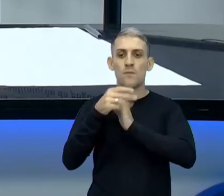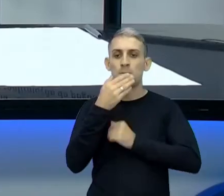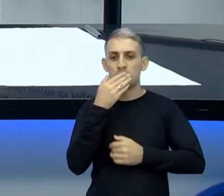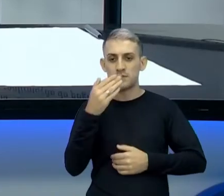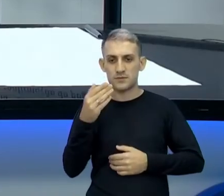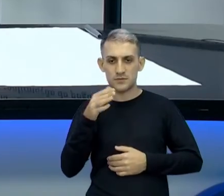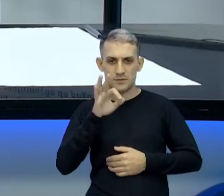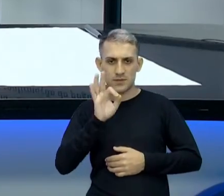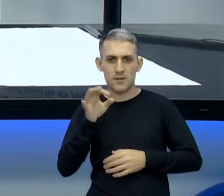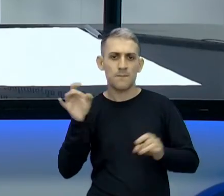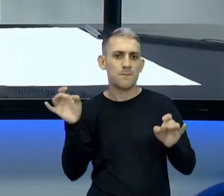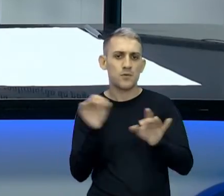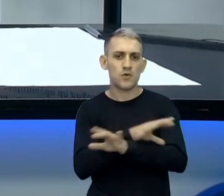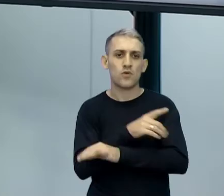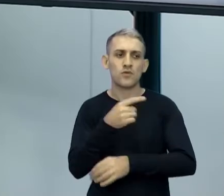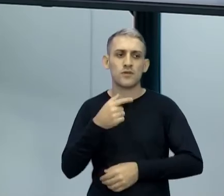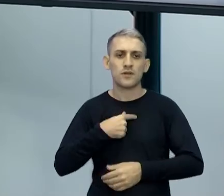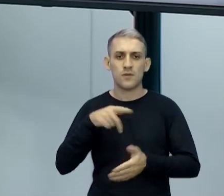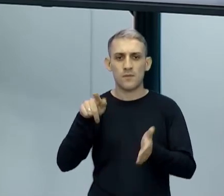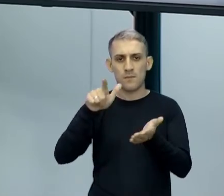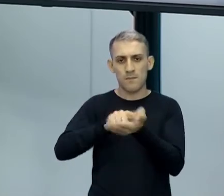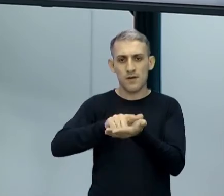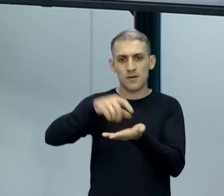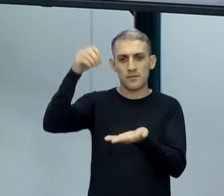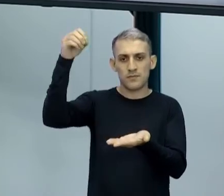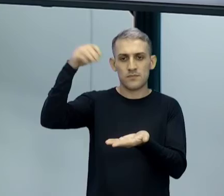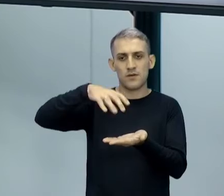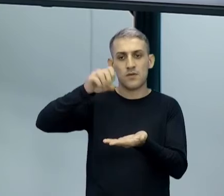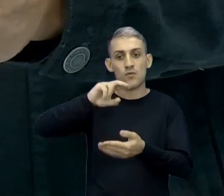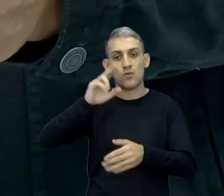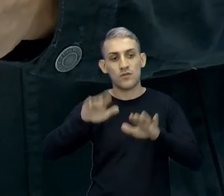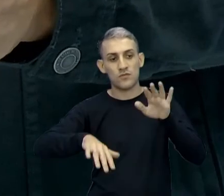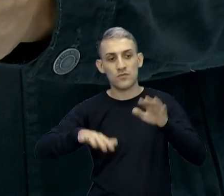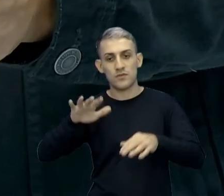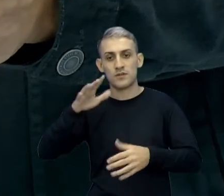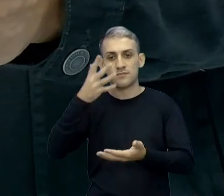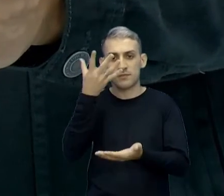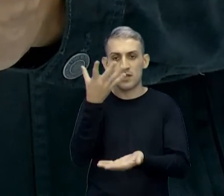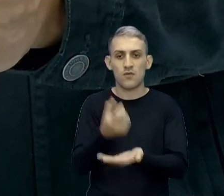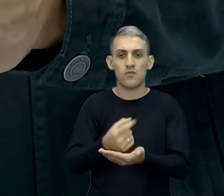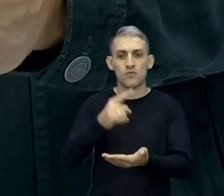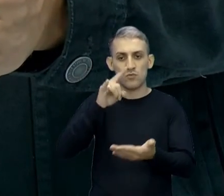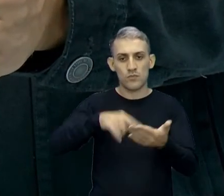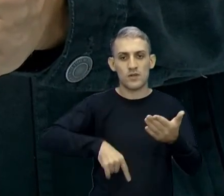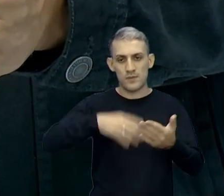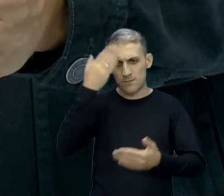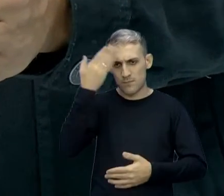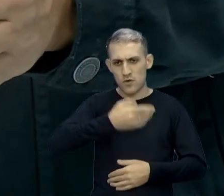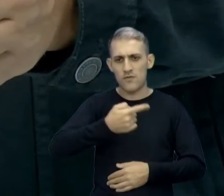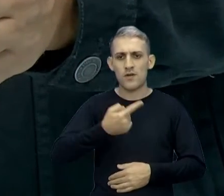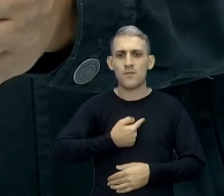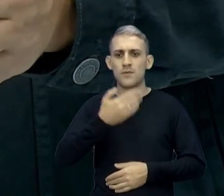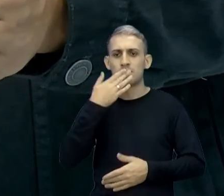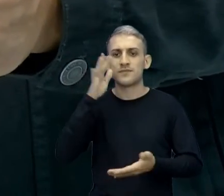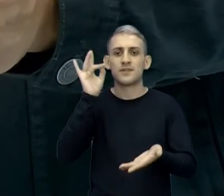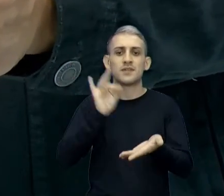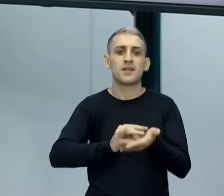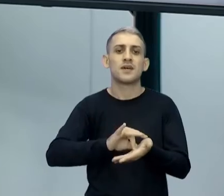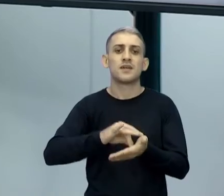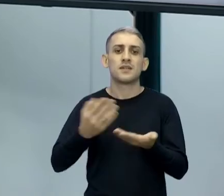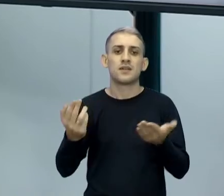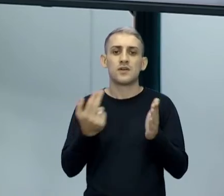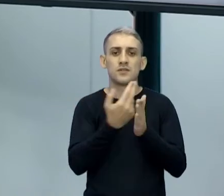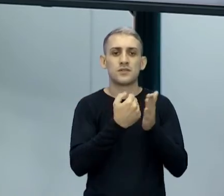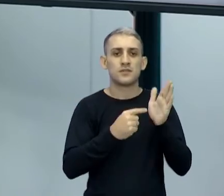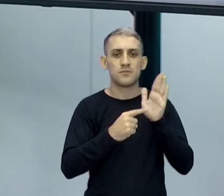Pronto. Eu estou imprimindo um papel ou salvando um documento que comprova que eu fiz o pedido, né? Então essa figura aqui,